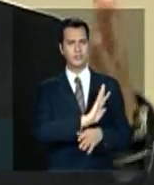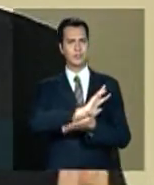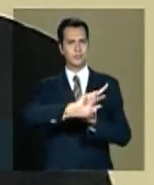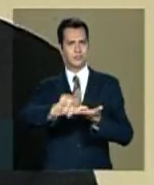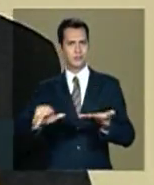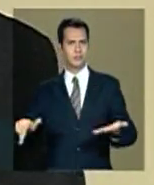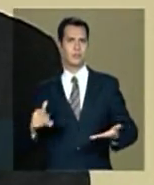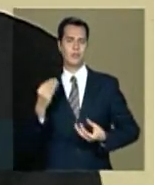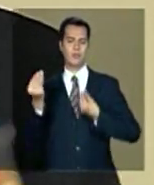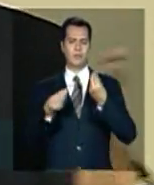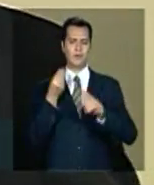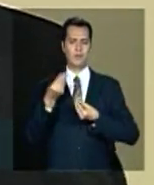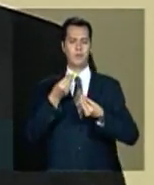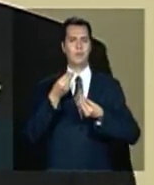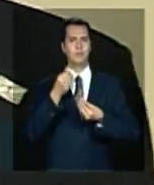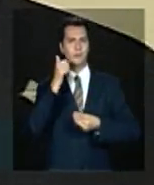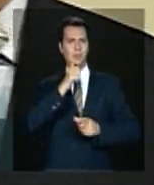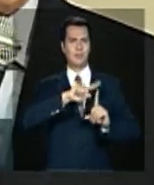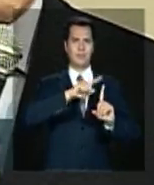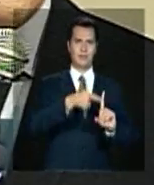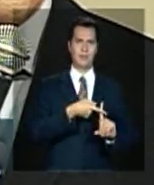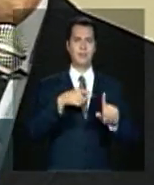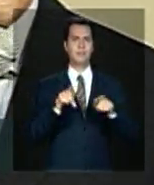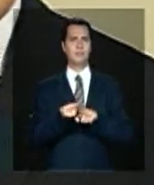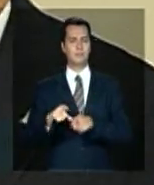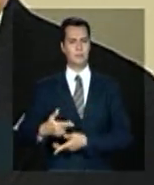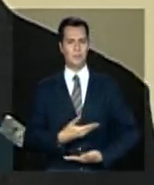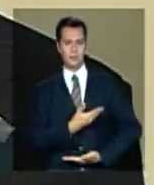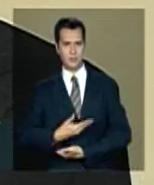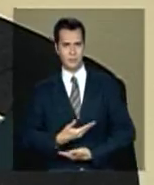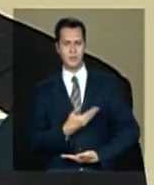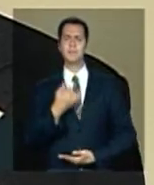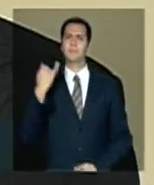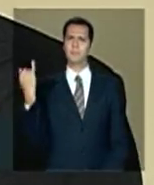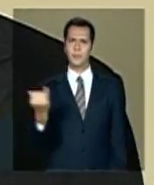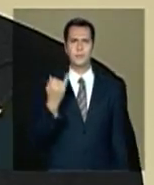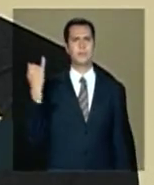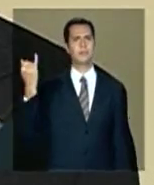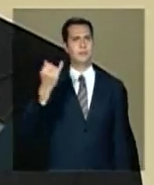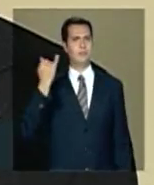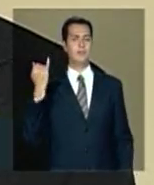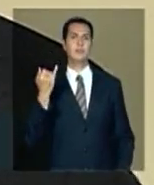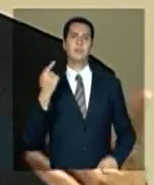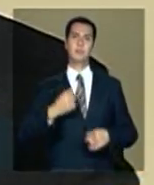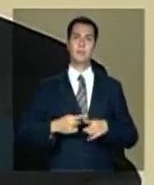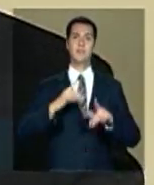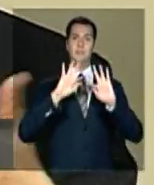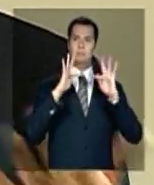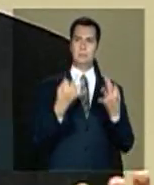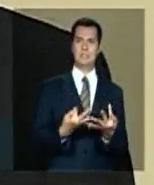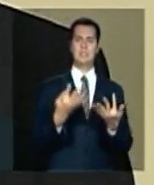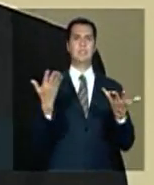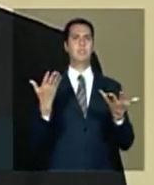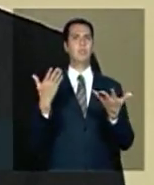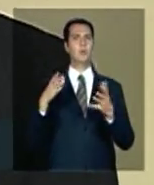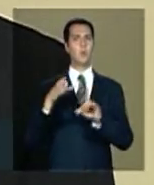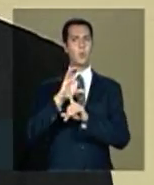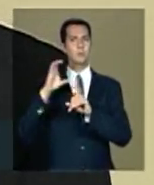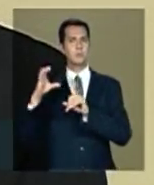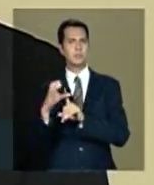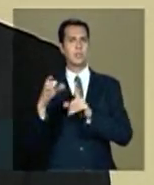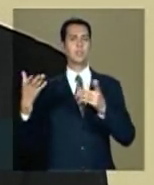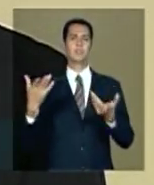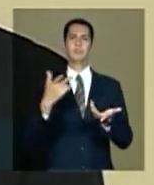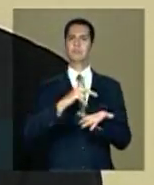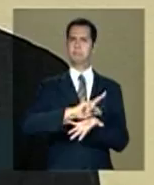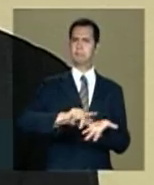à gestante o bebê nesse momento tão importante para a vida das mulheres da família de toda a comunidade e